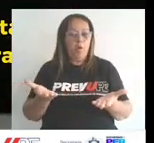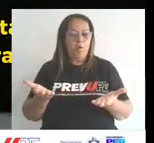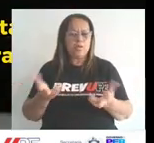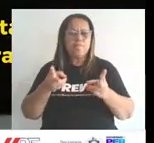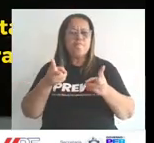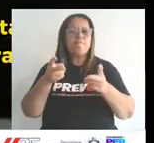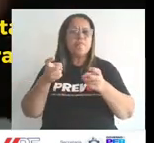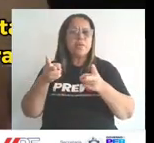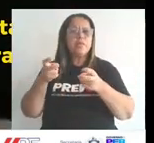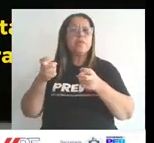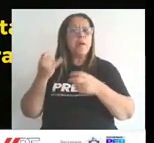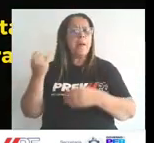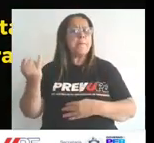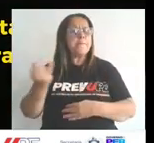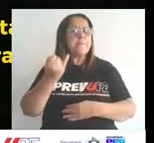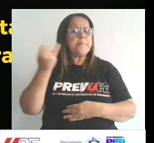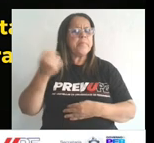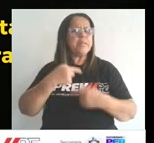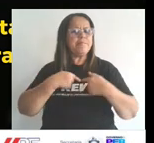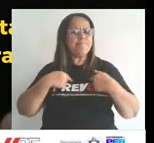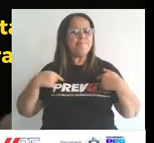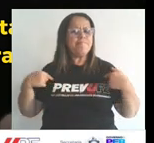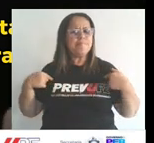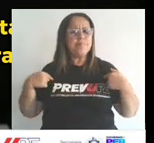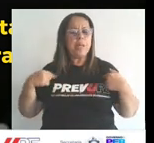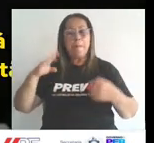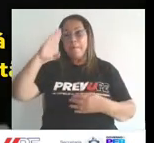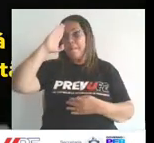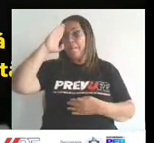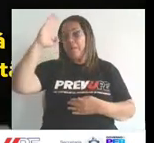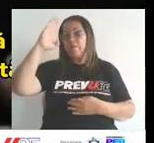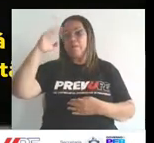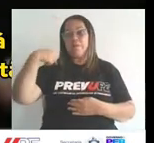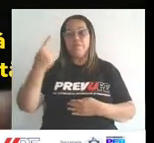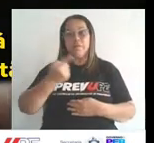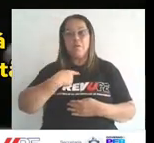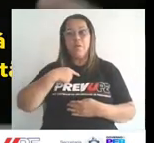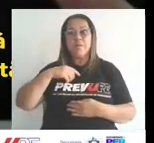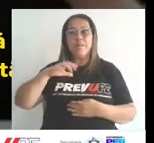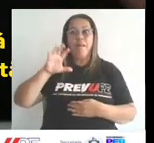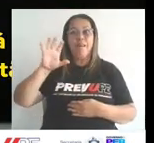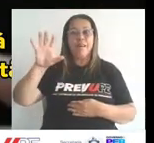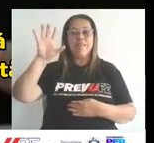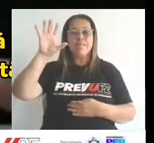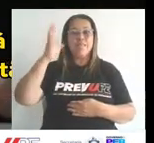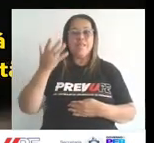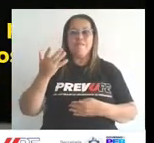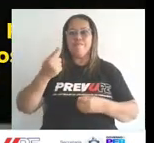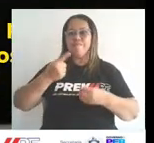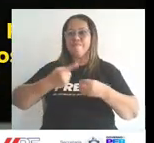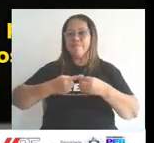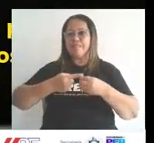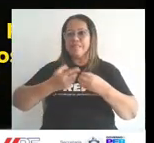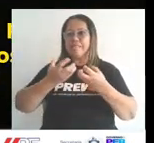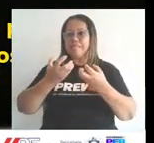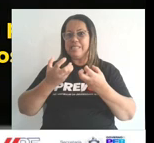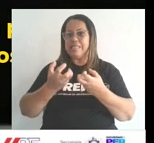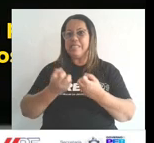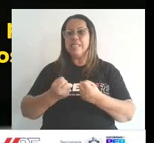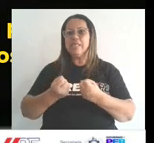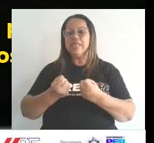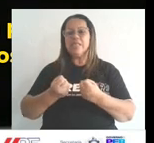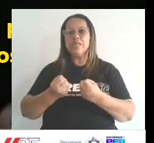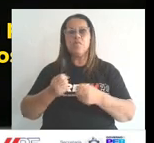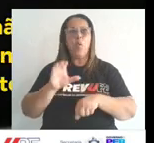Prevup ele é muito importante, e principalmente para a nossa região, porque a gente está numa região de sertão, onde a gente tem pouco acesso